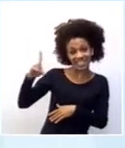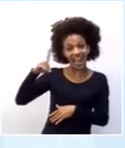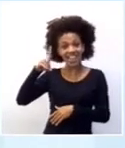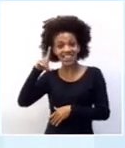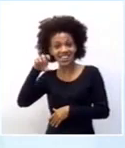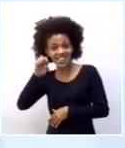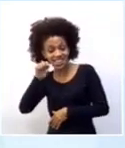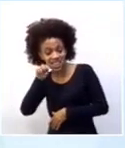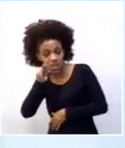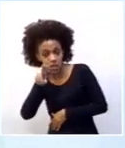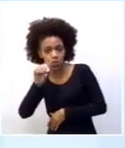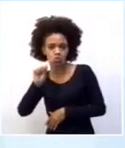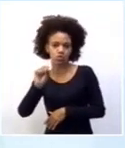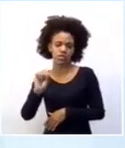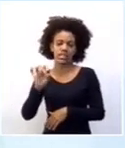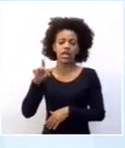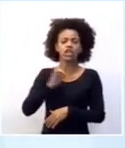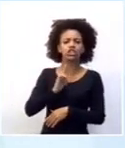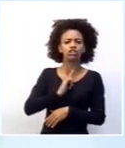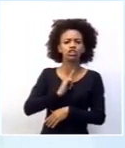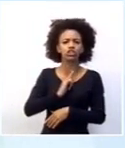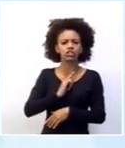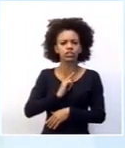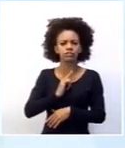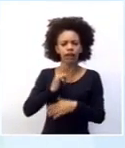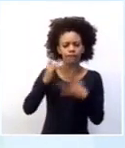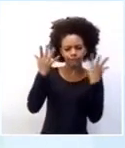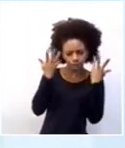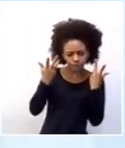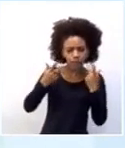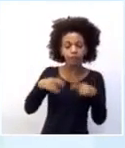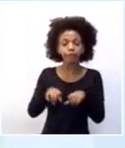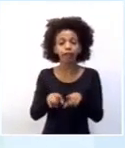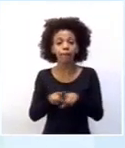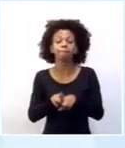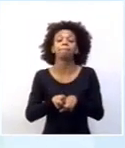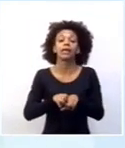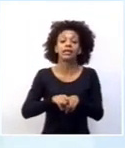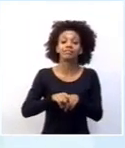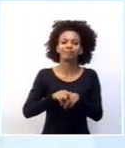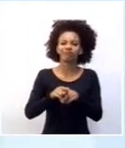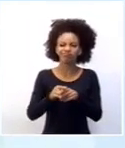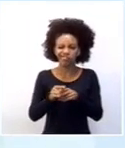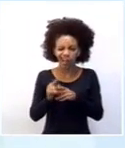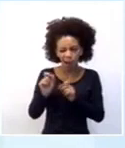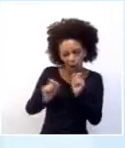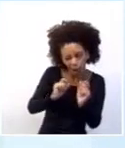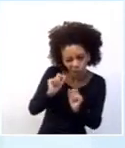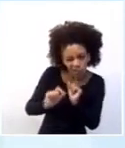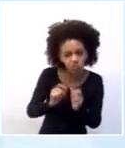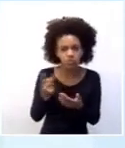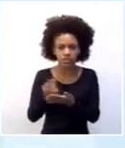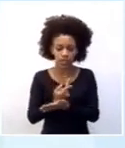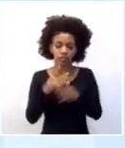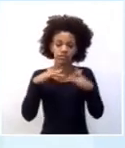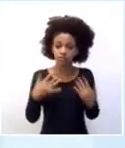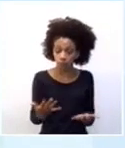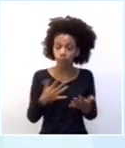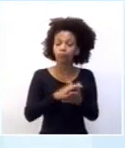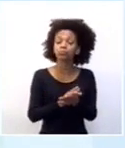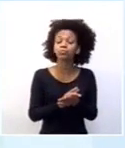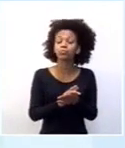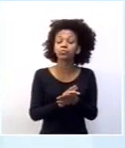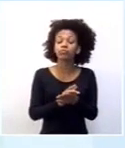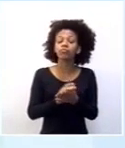ser representações um pouco das características humanas. E um ponto fundamental que a gente vai falar aqui é